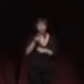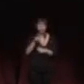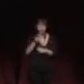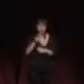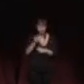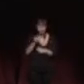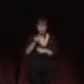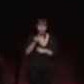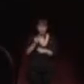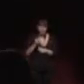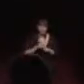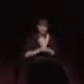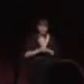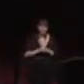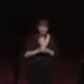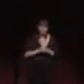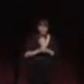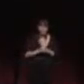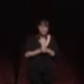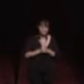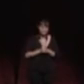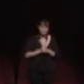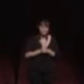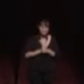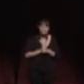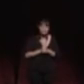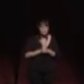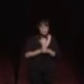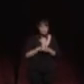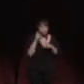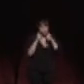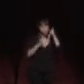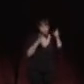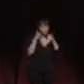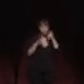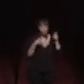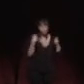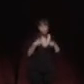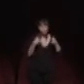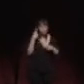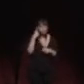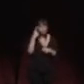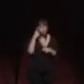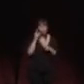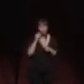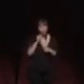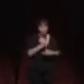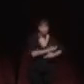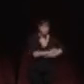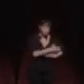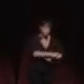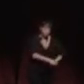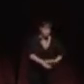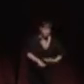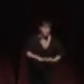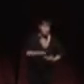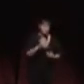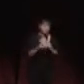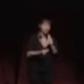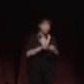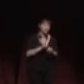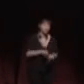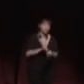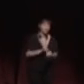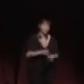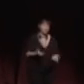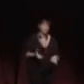e talvez o que a gente precise de uma resposta da questão da criança e da educação na primeira infância, é que as nossas